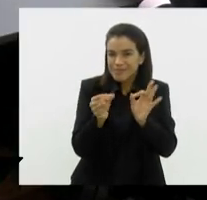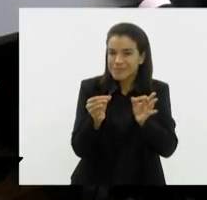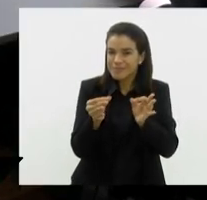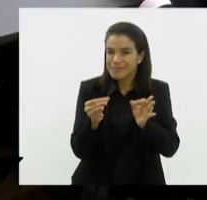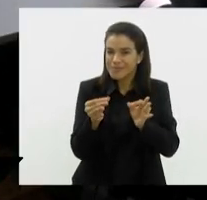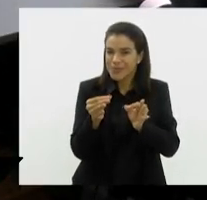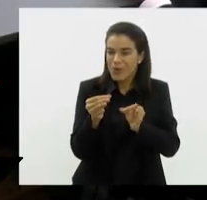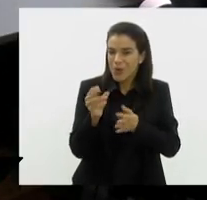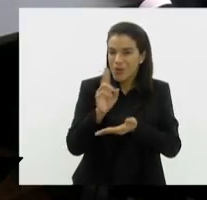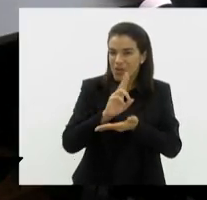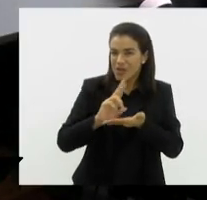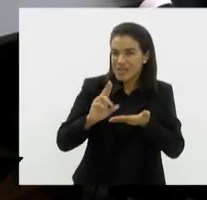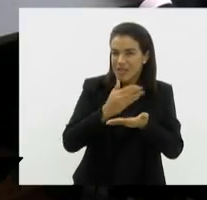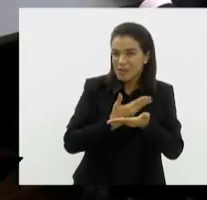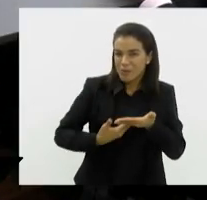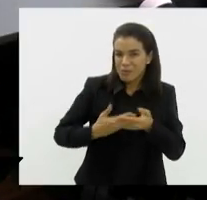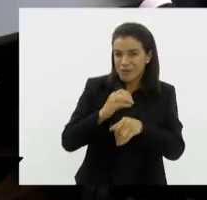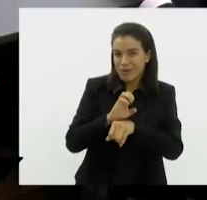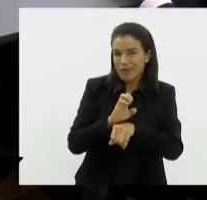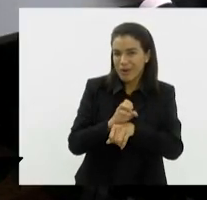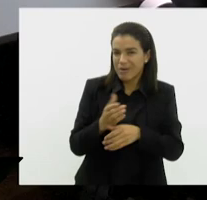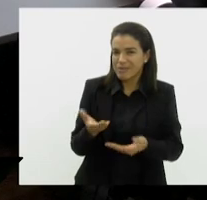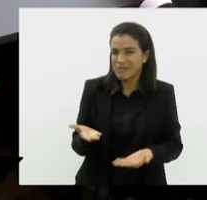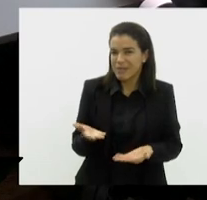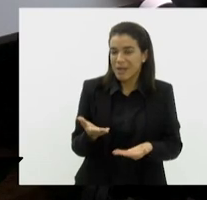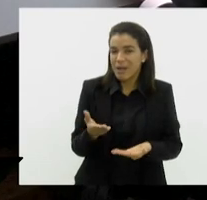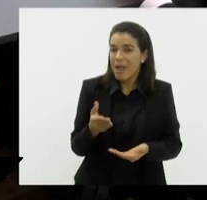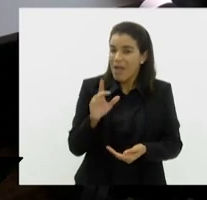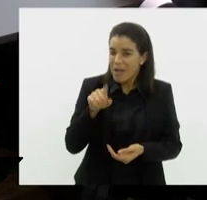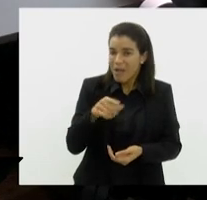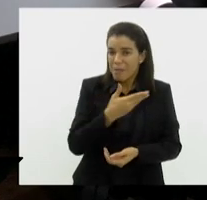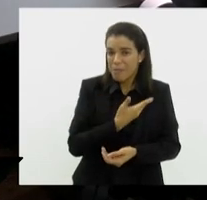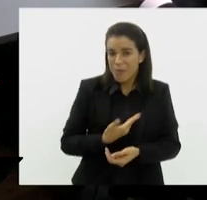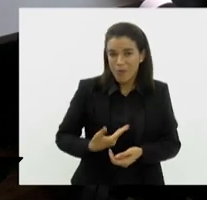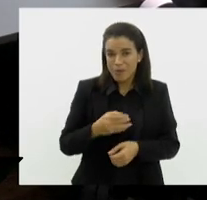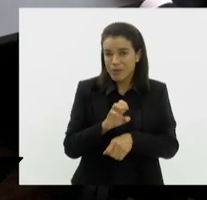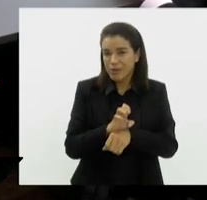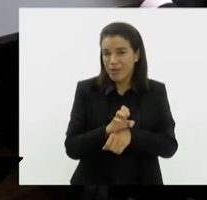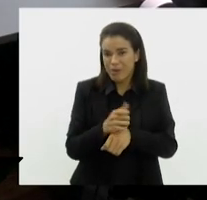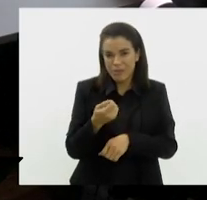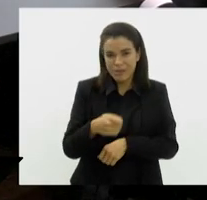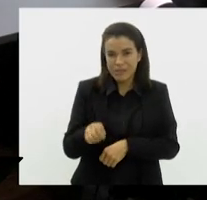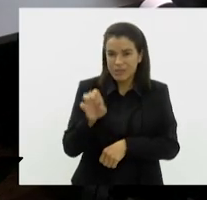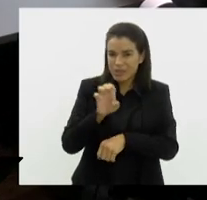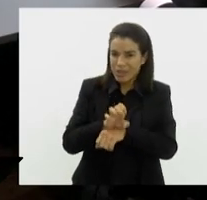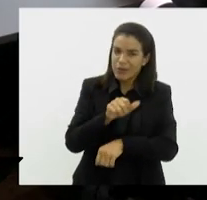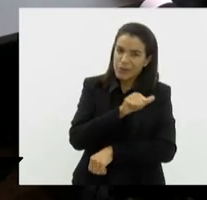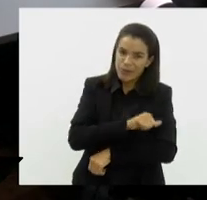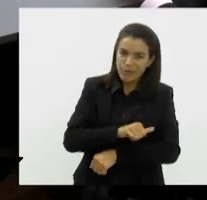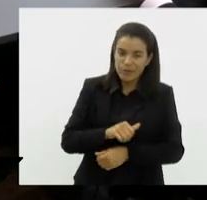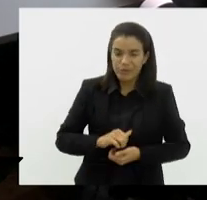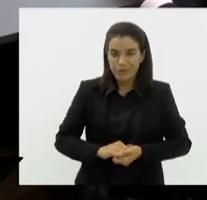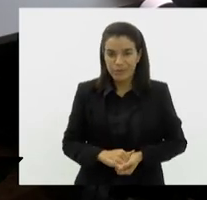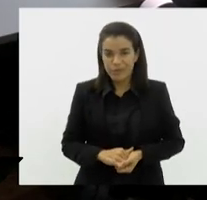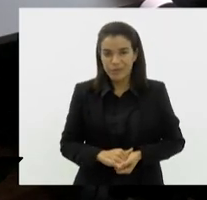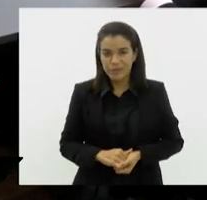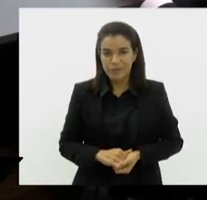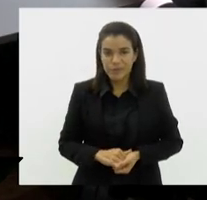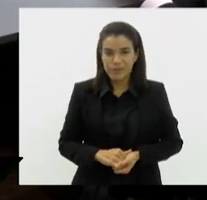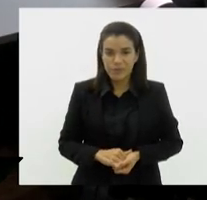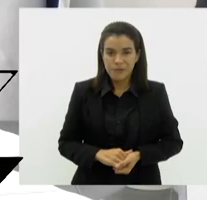Universidade Pública Estadual do Estado do Rio de Janeiro. Se é pública estadual, não precisa ser do Estado do Rio de Janeiro. Está corrigido.